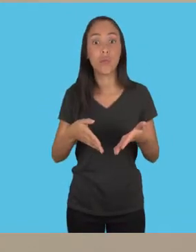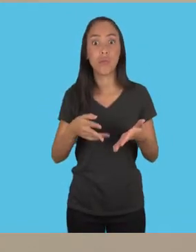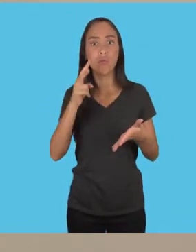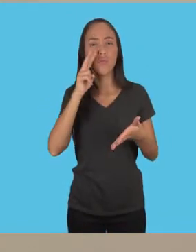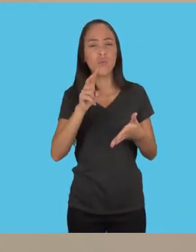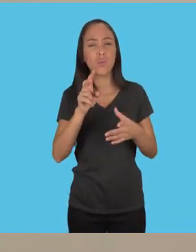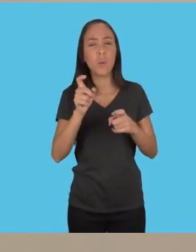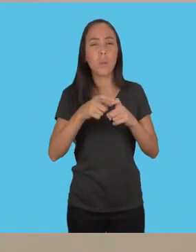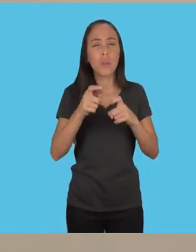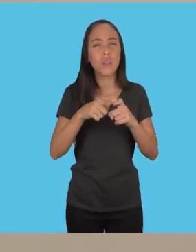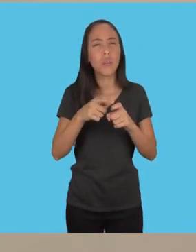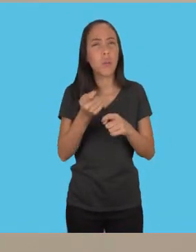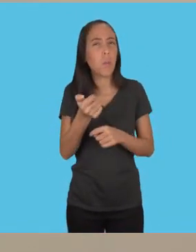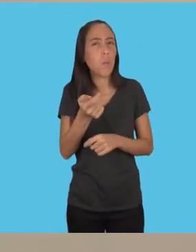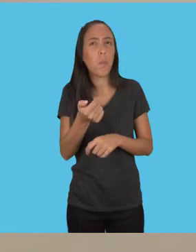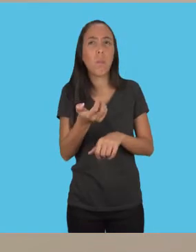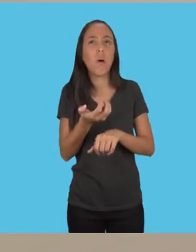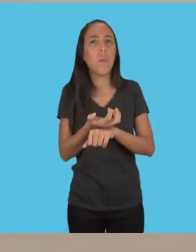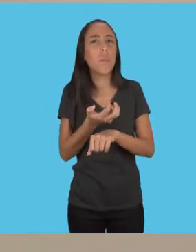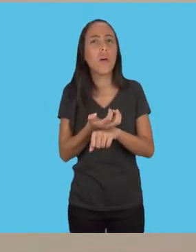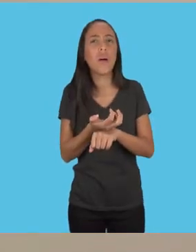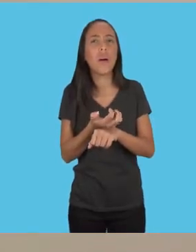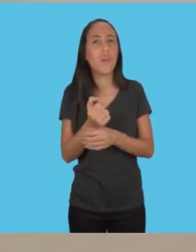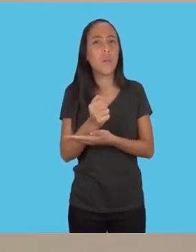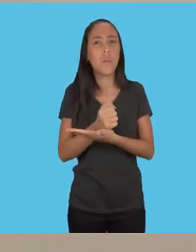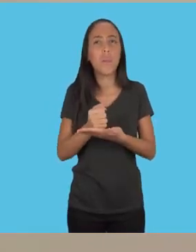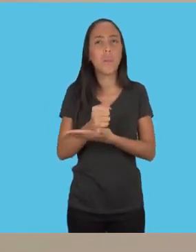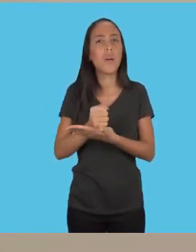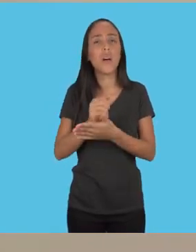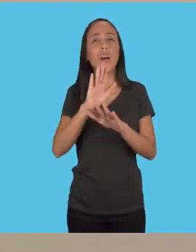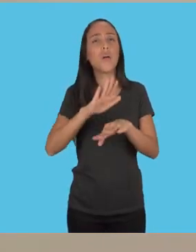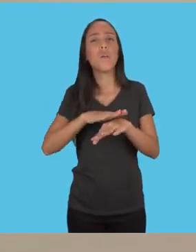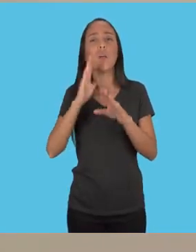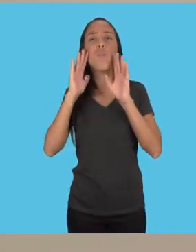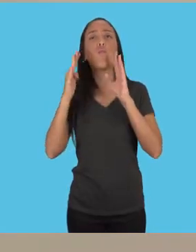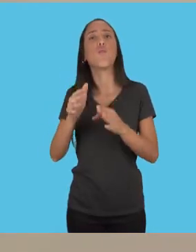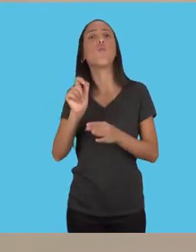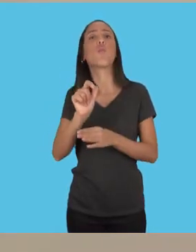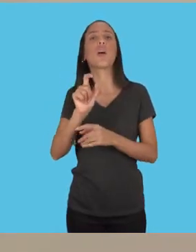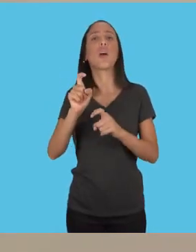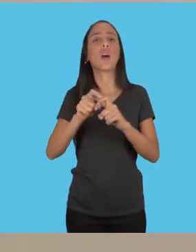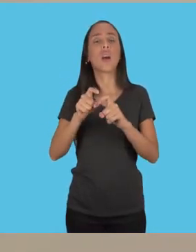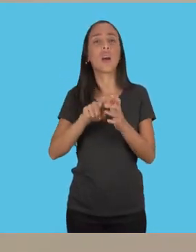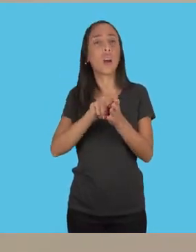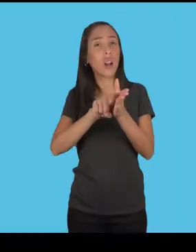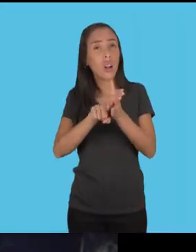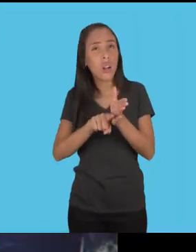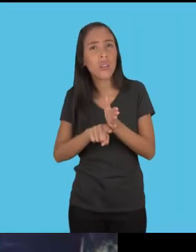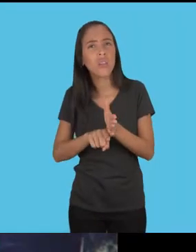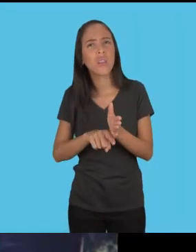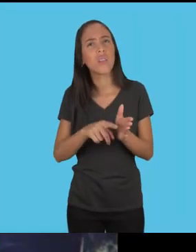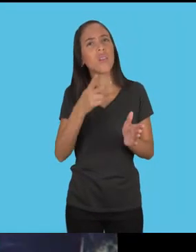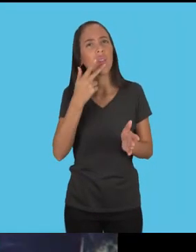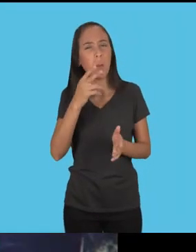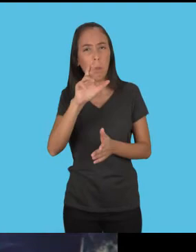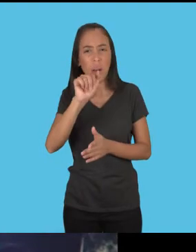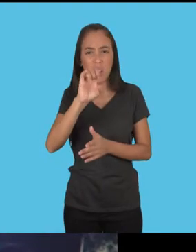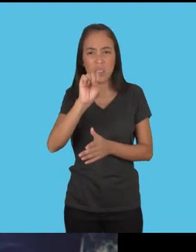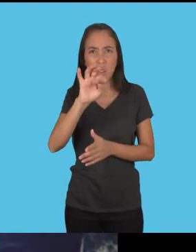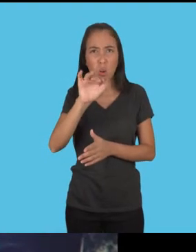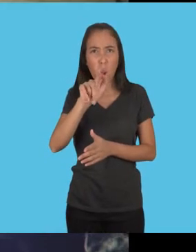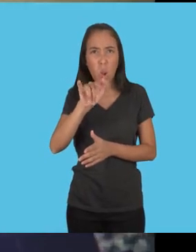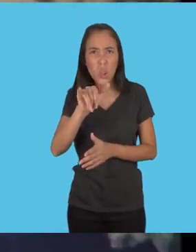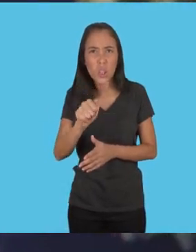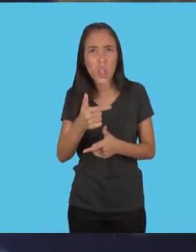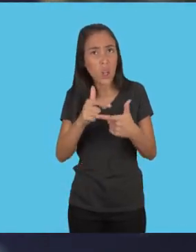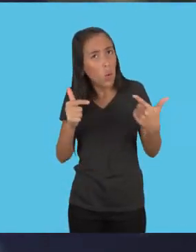tinha poucas matérias básicas, tinha mais a parte clínica. Então ele falou assim, tá, principalmente parasitologia, que é o dele, ele falou, não tem, vamos fundar então